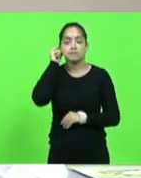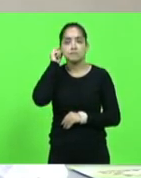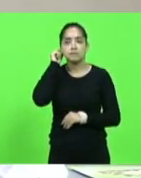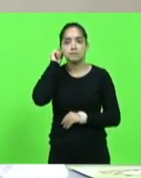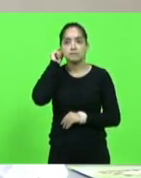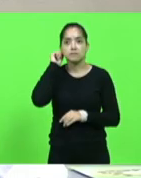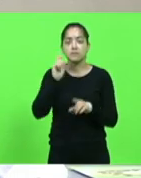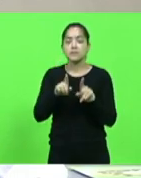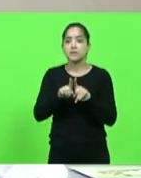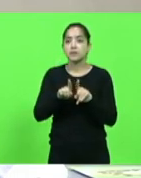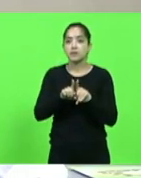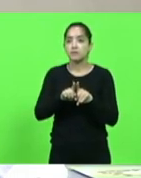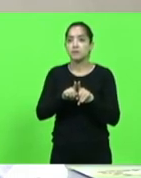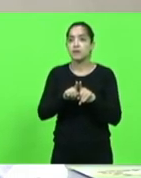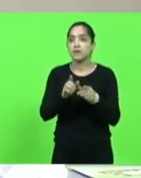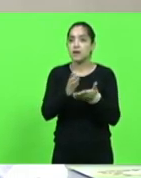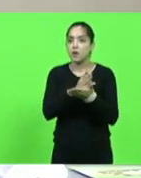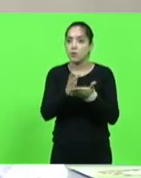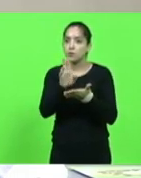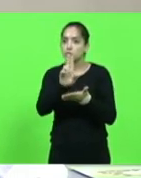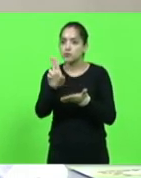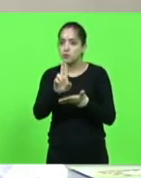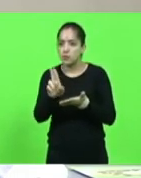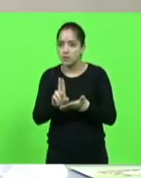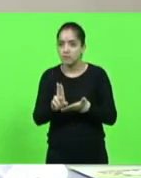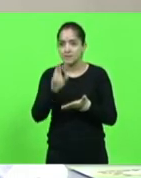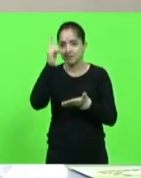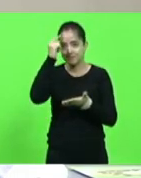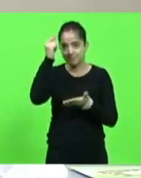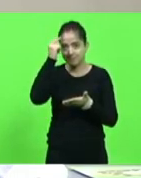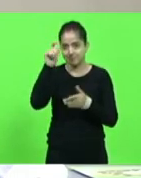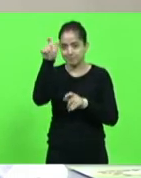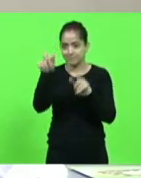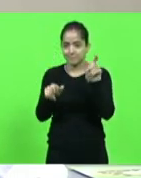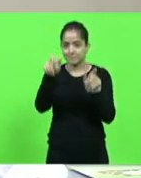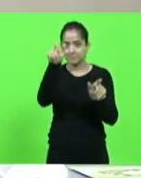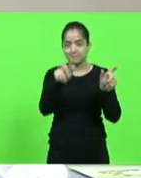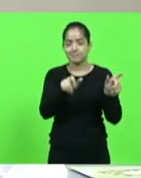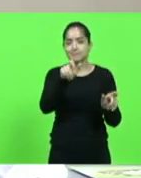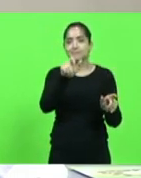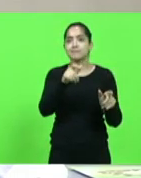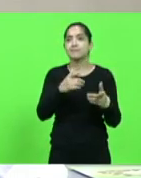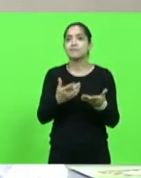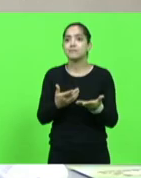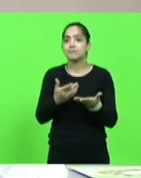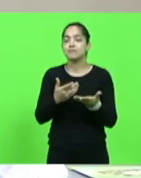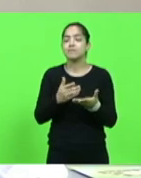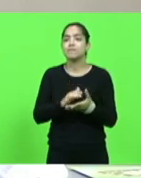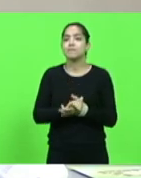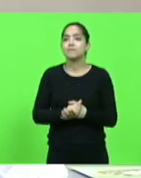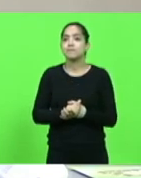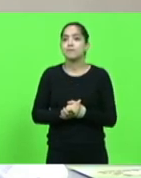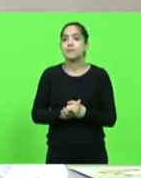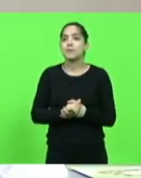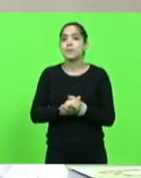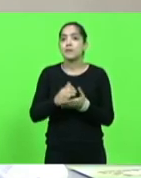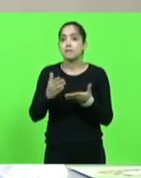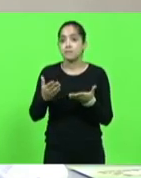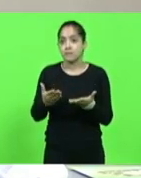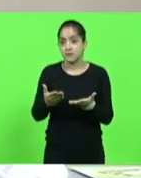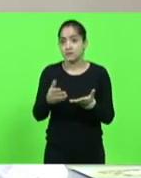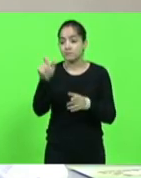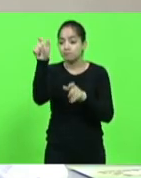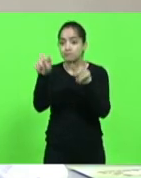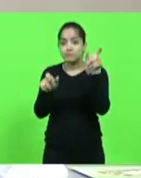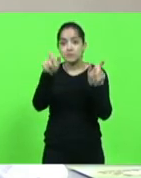Também quero citar alguns nomes de acadêmicos, sem demérito aos demais, mas pelo fato de serem